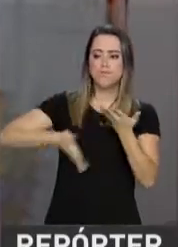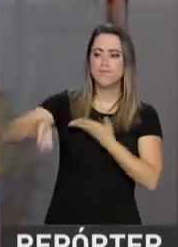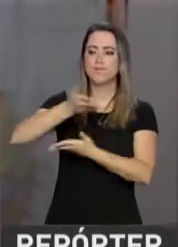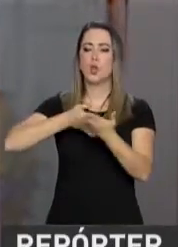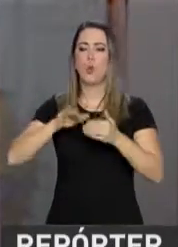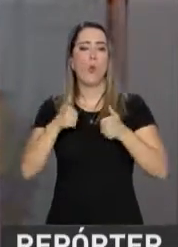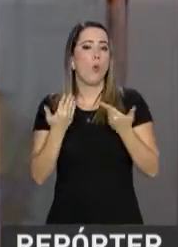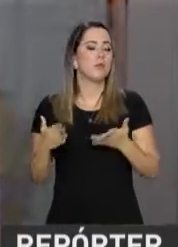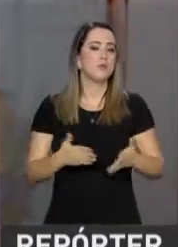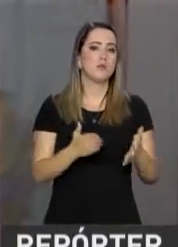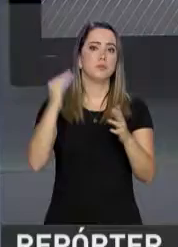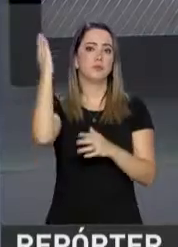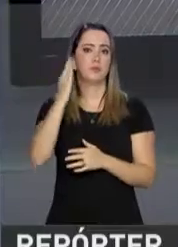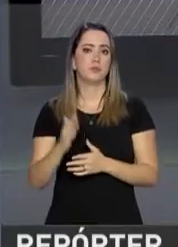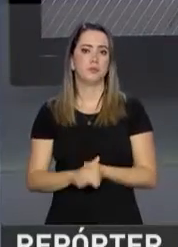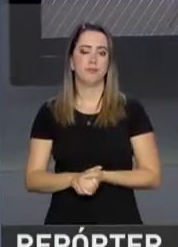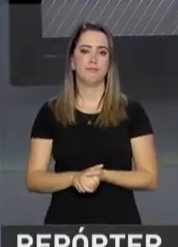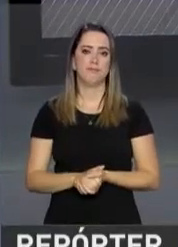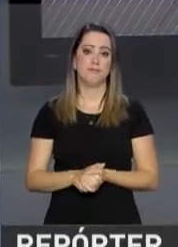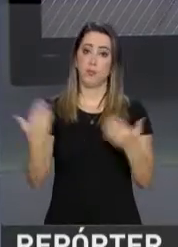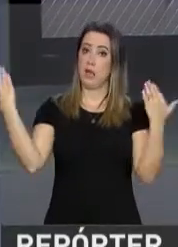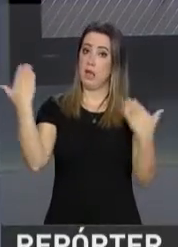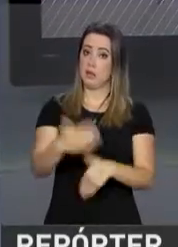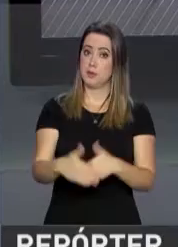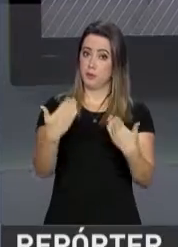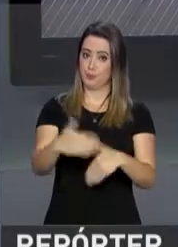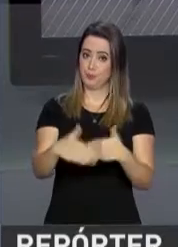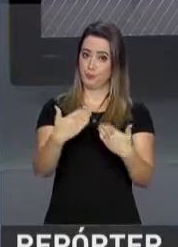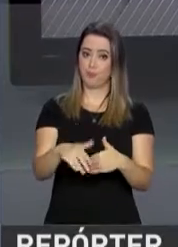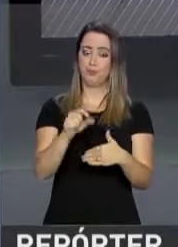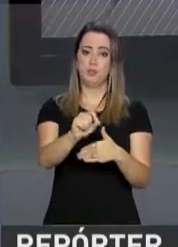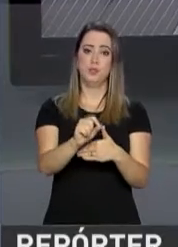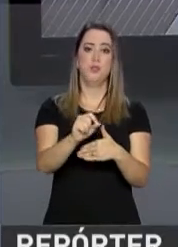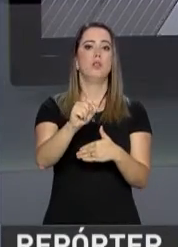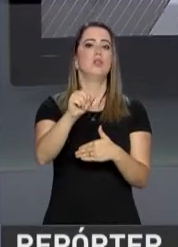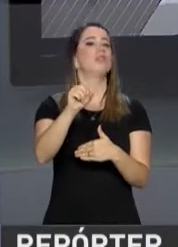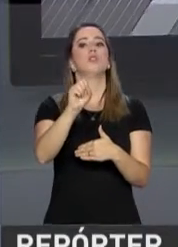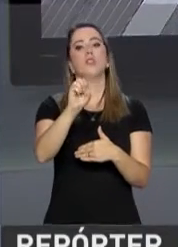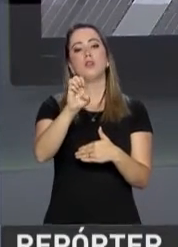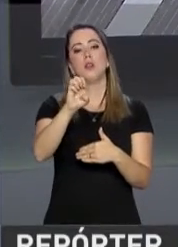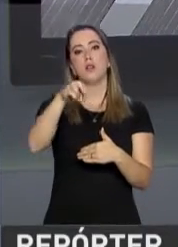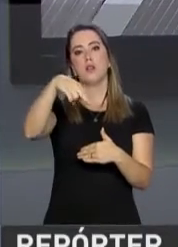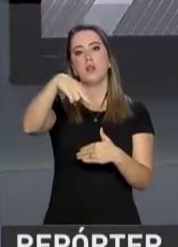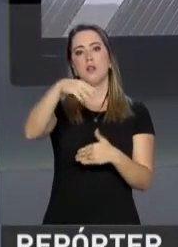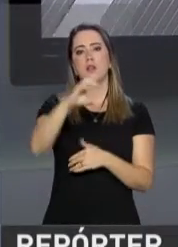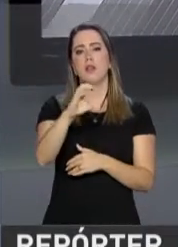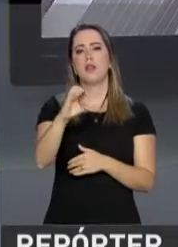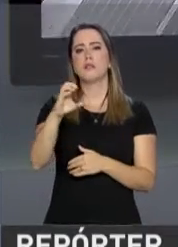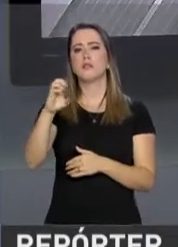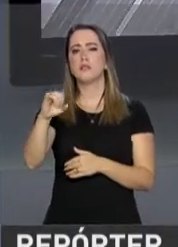quais são os caminhos do brasil as provas do exame nacional para certificação de competências de jovens e adultos